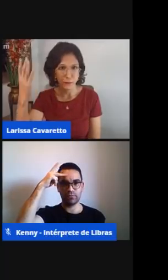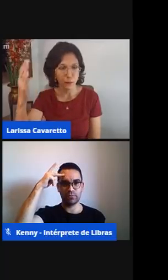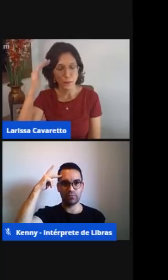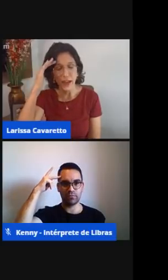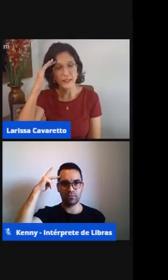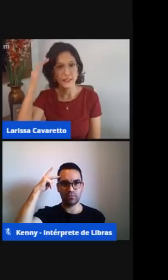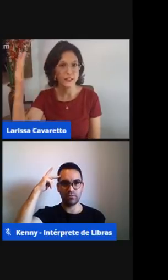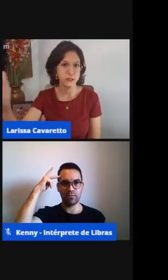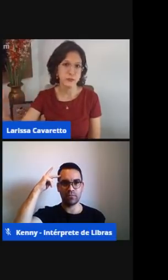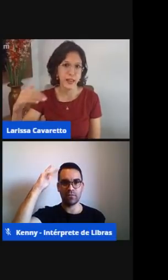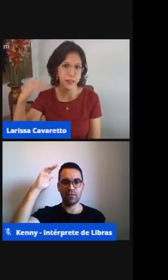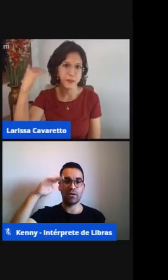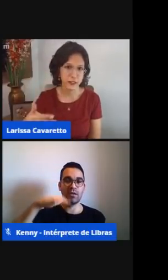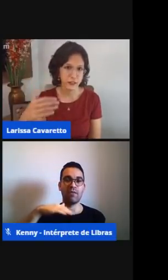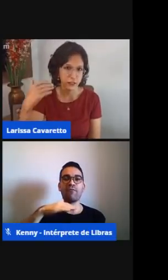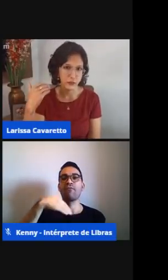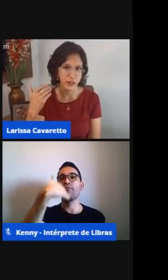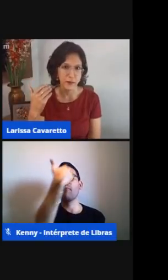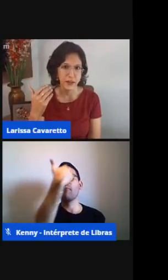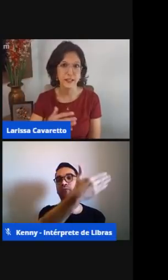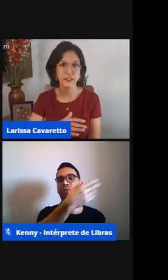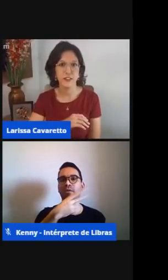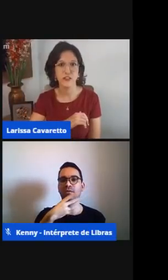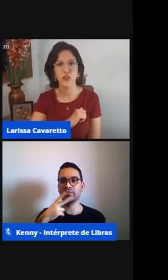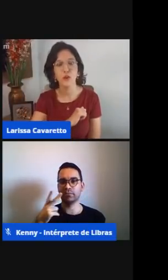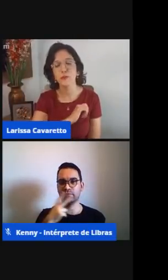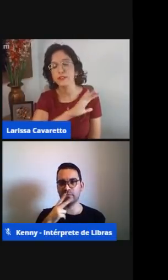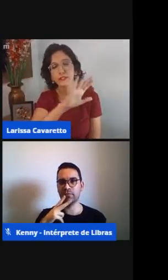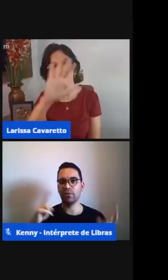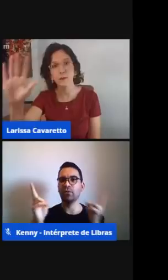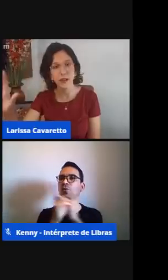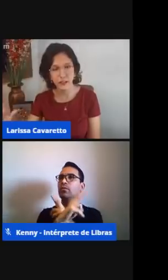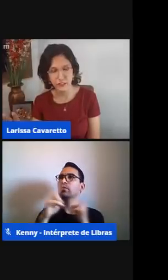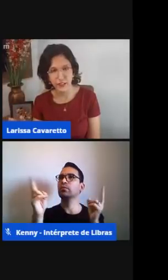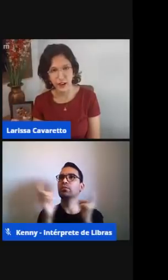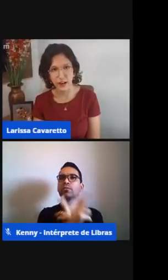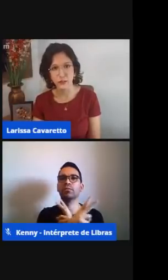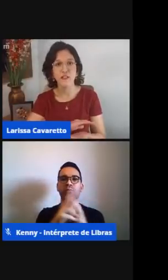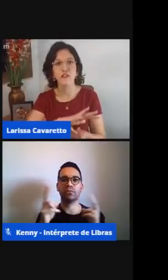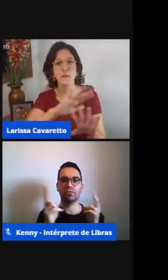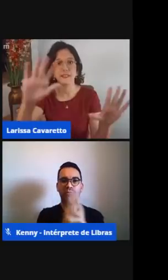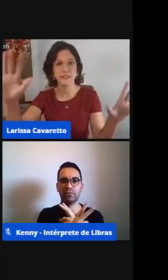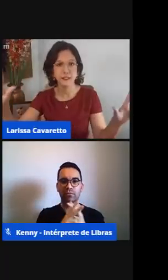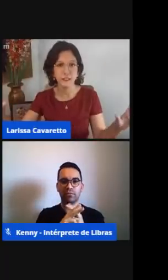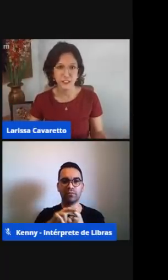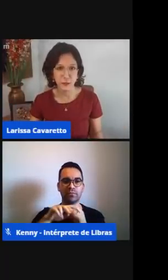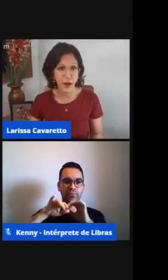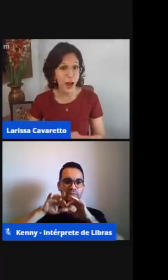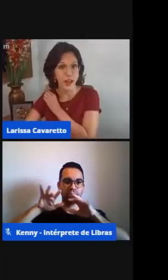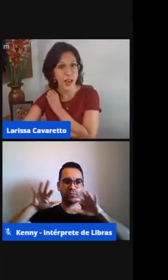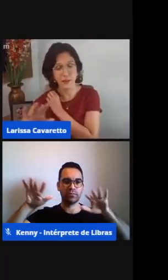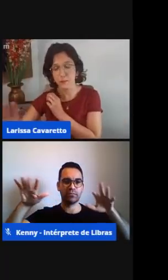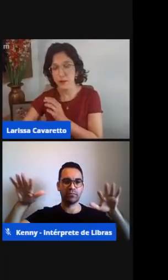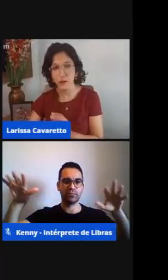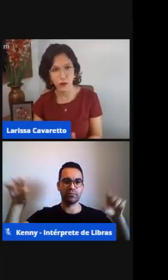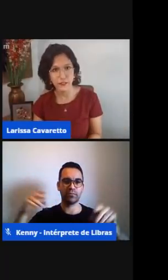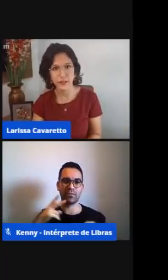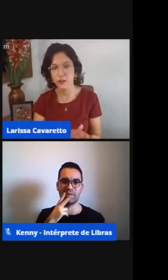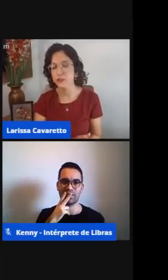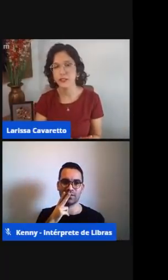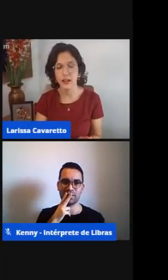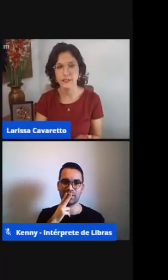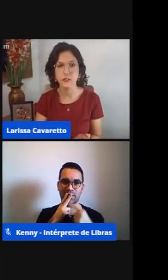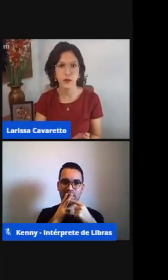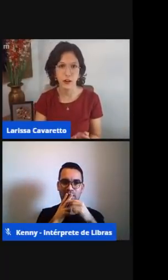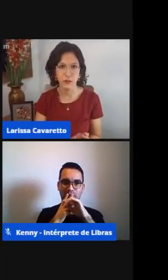Pense isso, lembre dessa situação na sua cabeça e veja como que num ambiente externo a fumaça se dissipa rapidamente. É a mesma coisa que